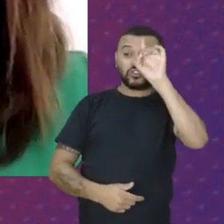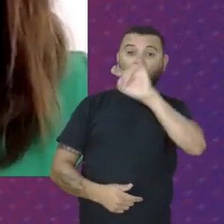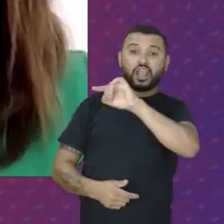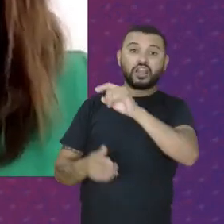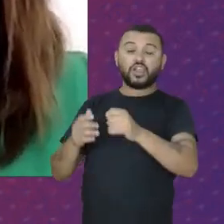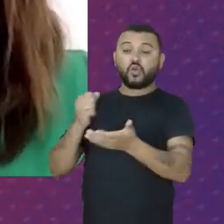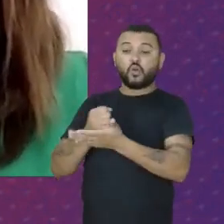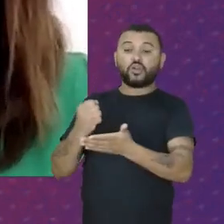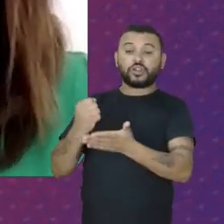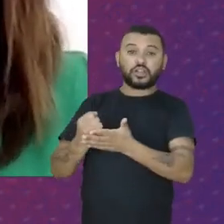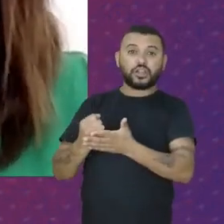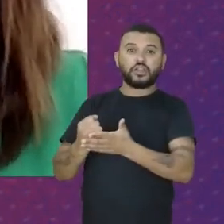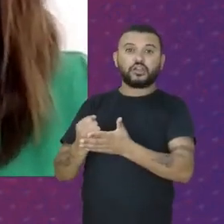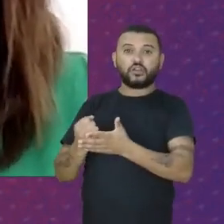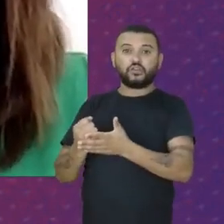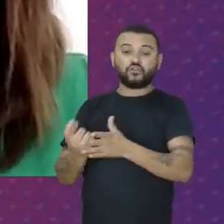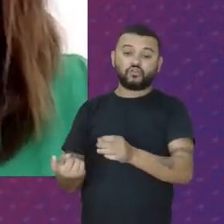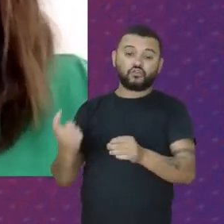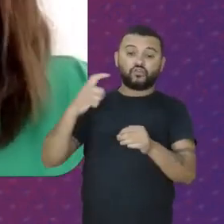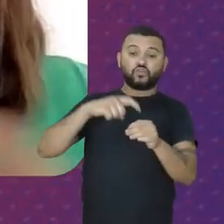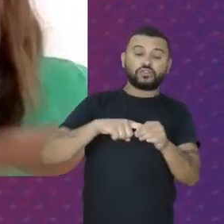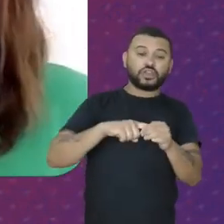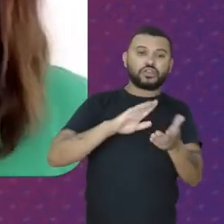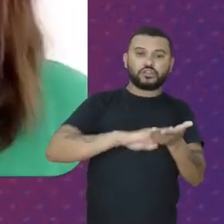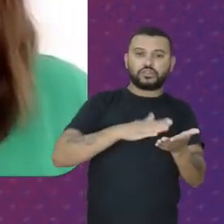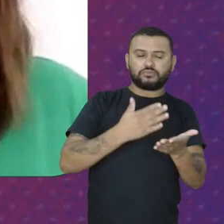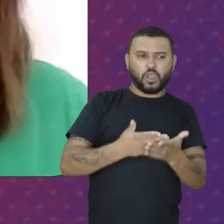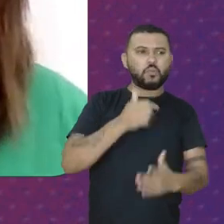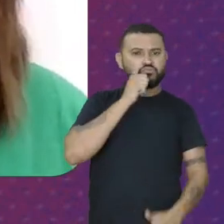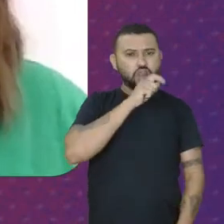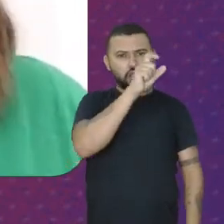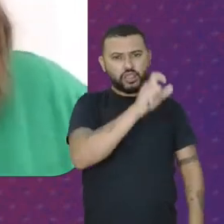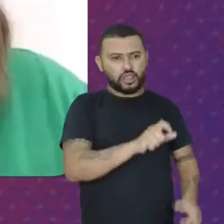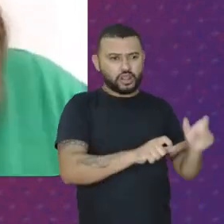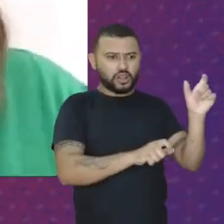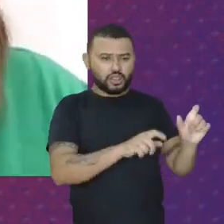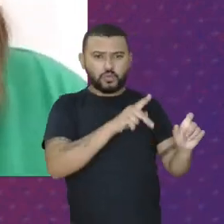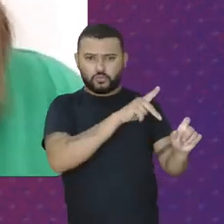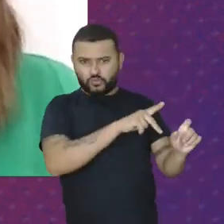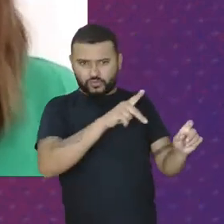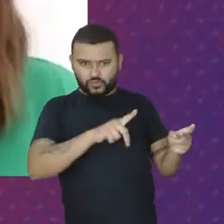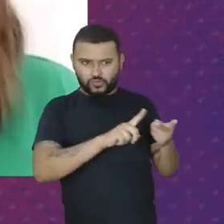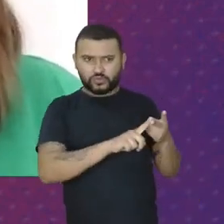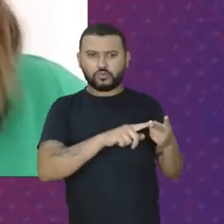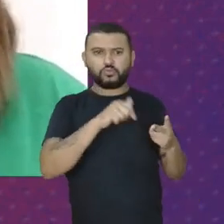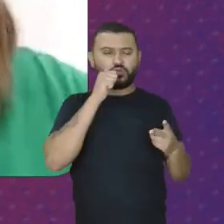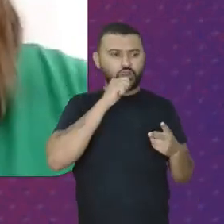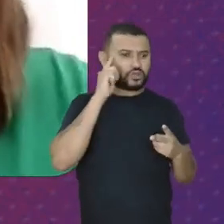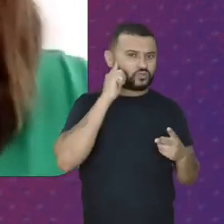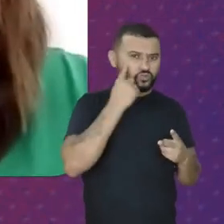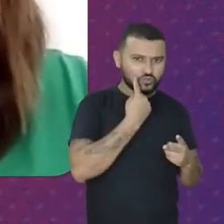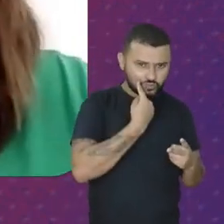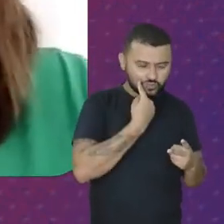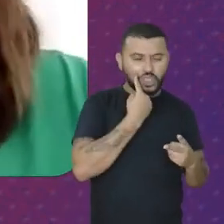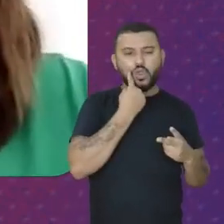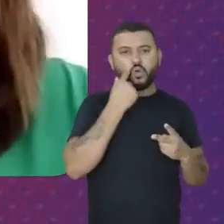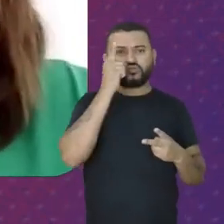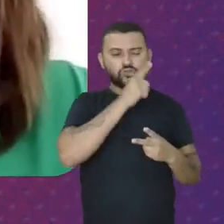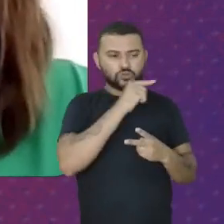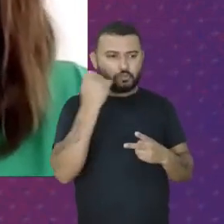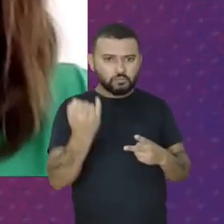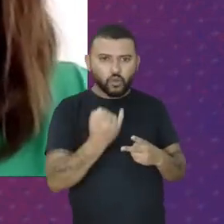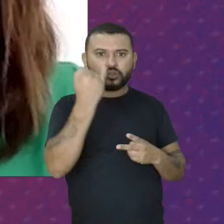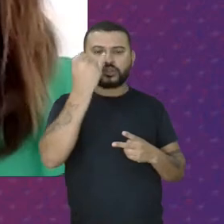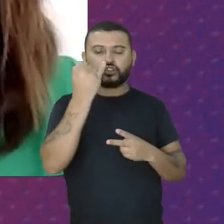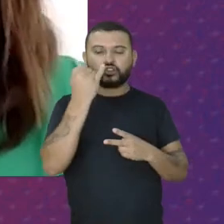os intérpretes estivessem em sala de aula. Então, mulheres professoras e alunas surdas foram fundamentais